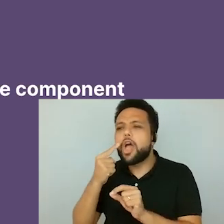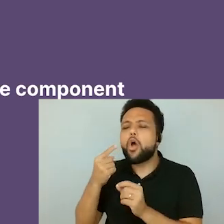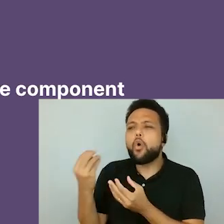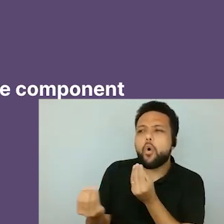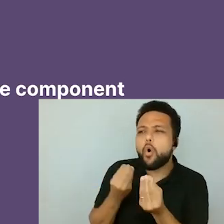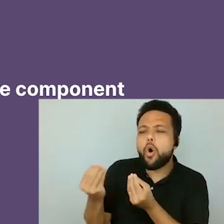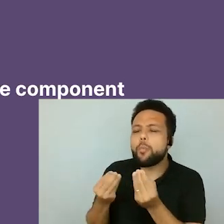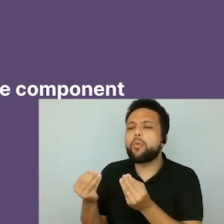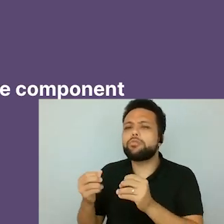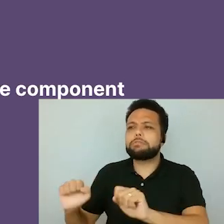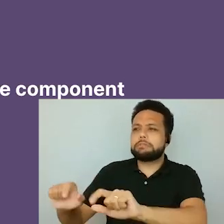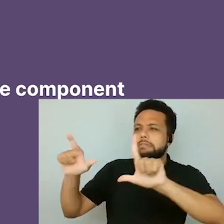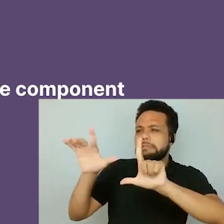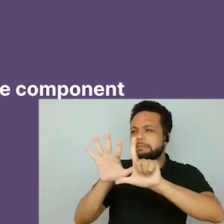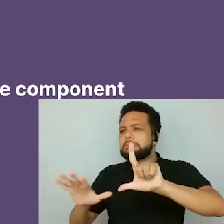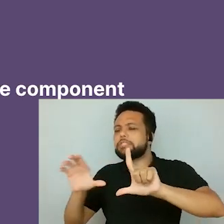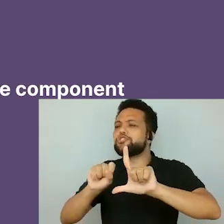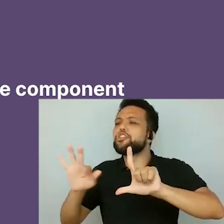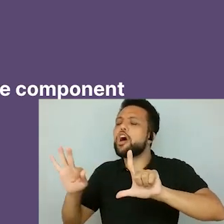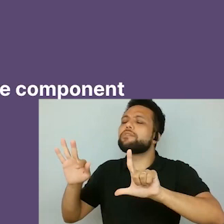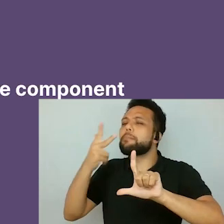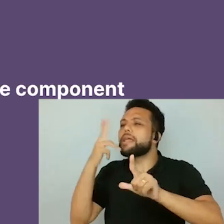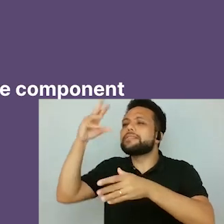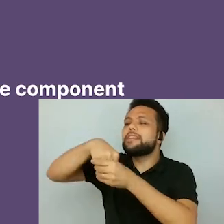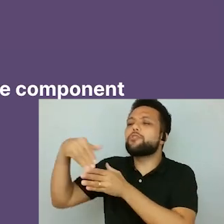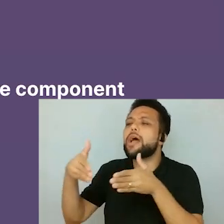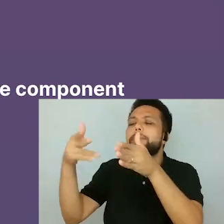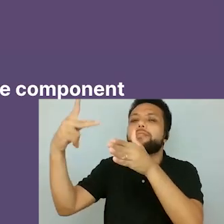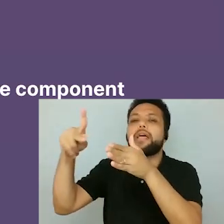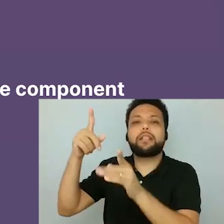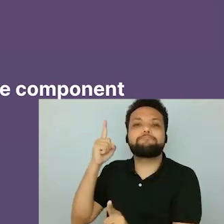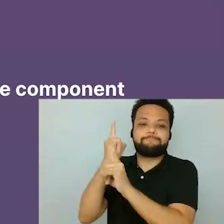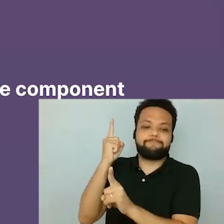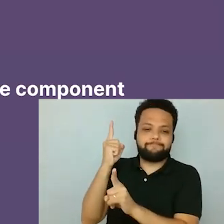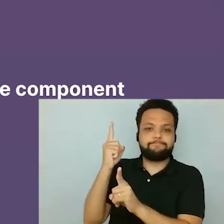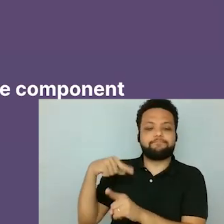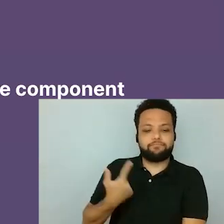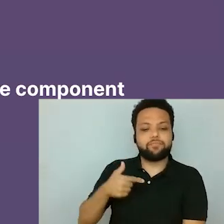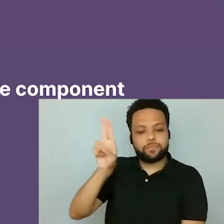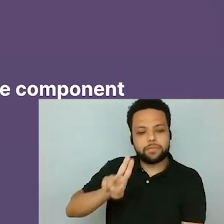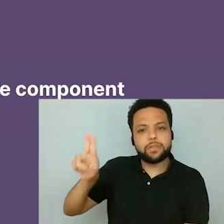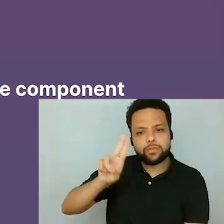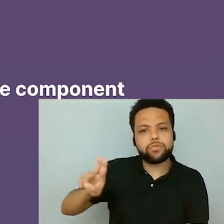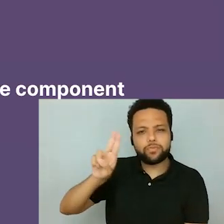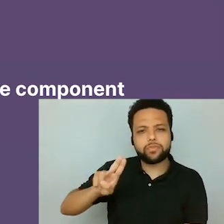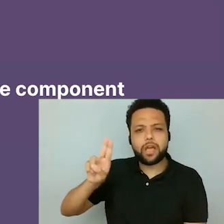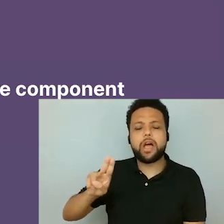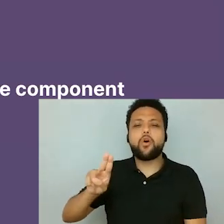vulnerabilidades previamente catalogadas. Usamos a ferramenta OASP Dependency Check,